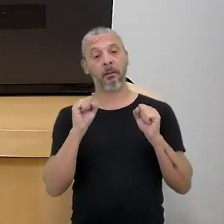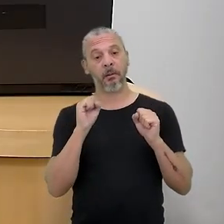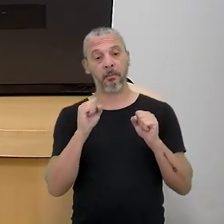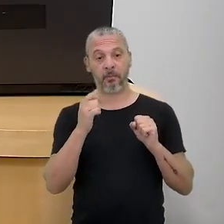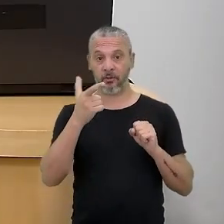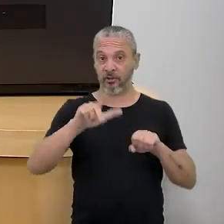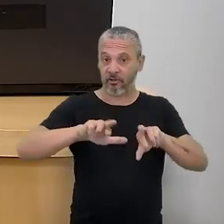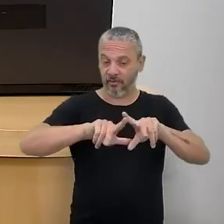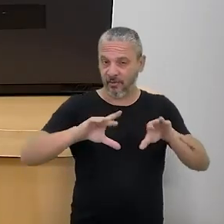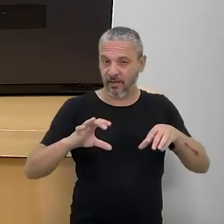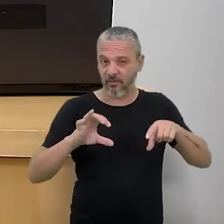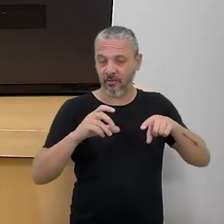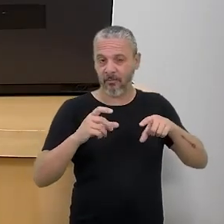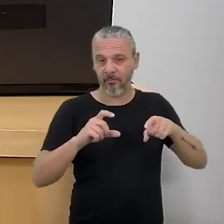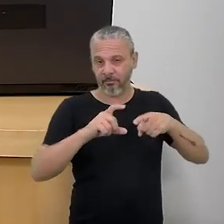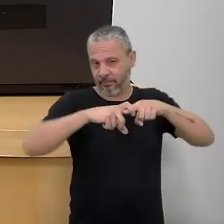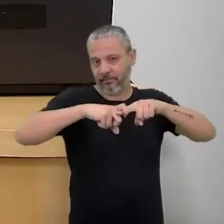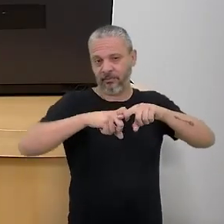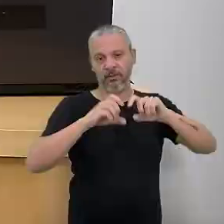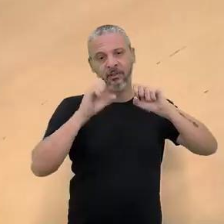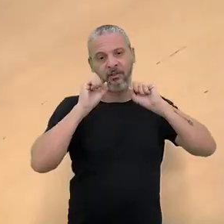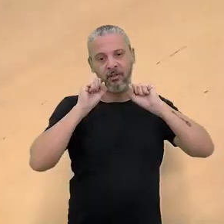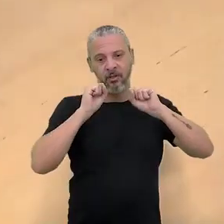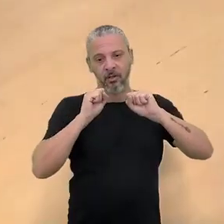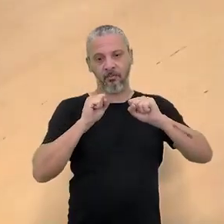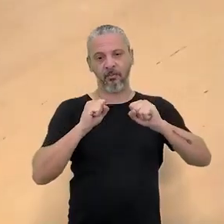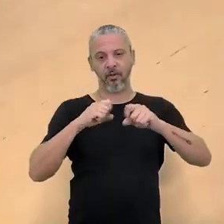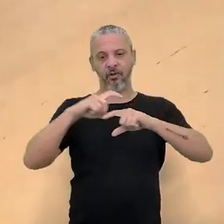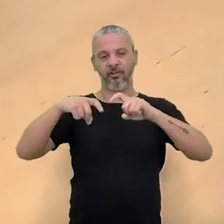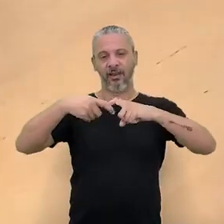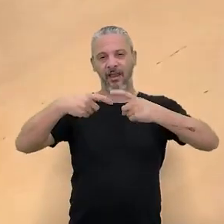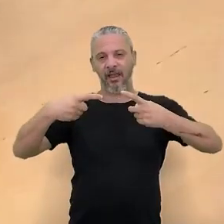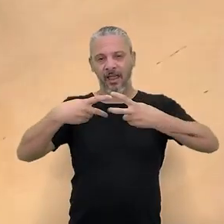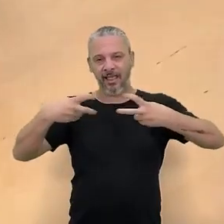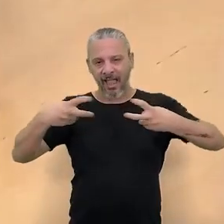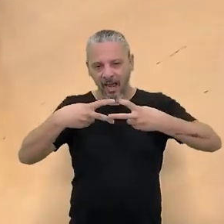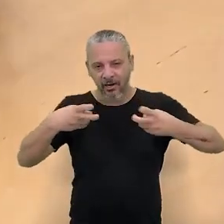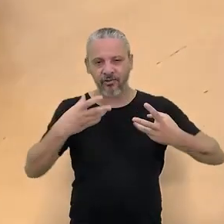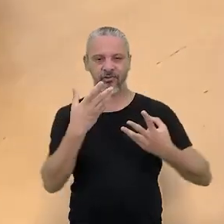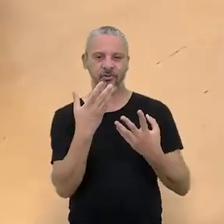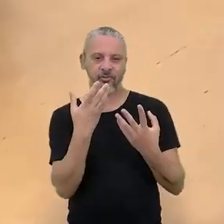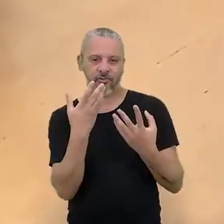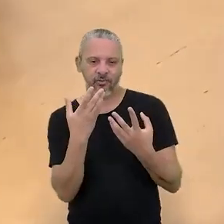posso prender de uma outra forma? Se você quiser prender com elástico,